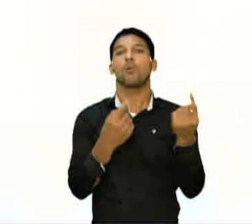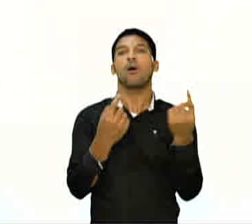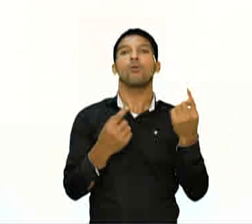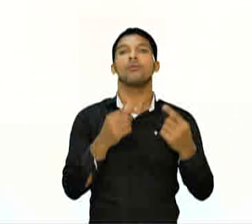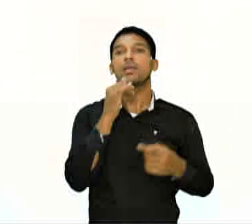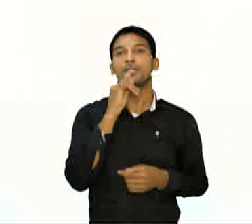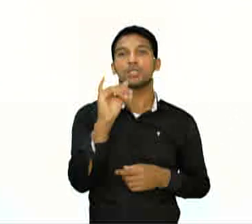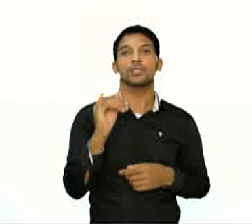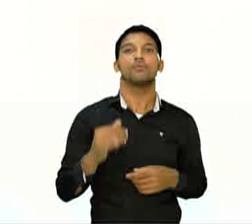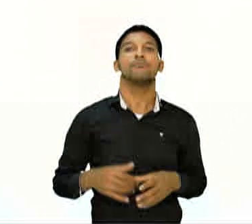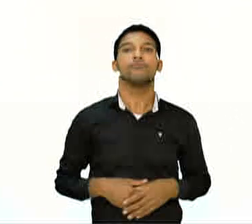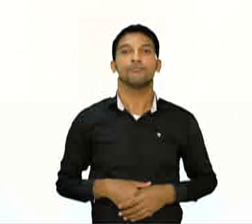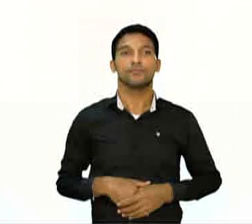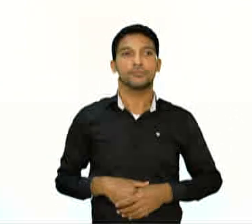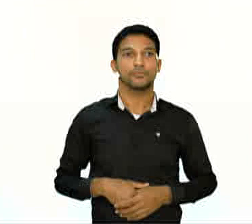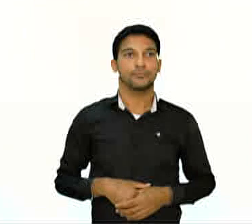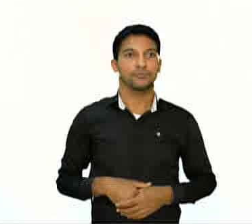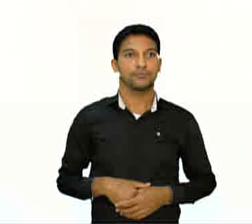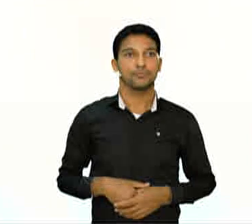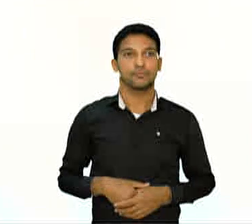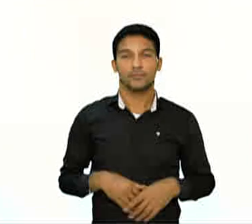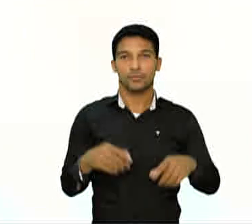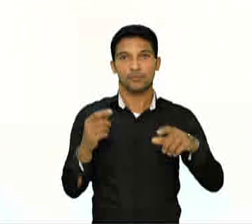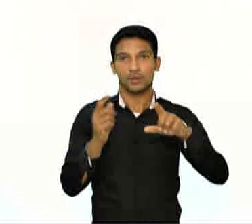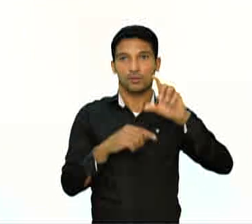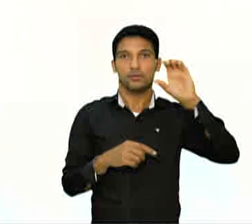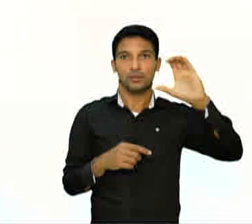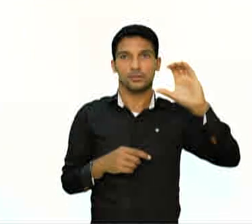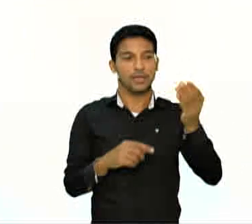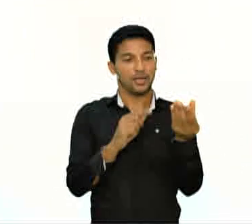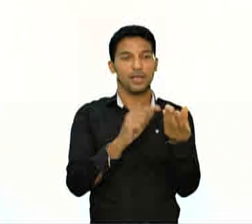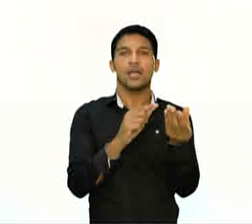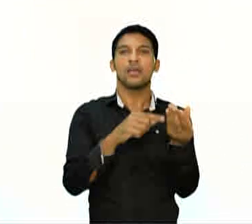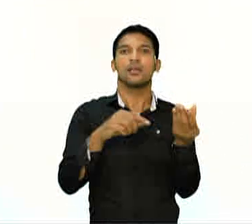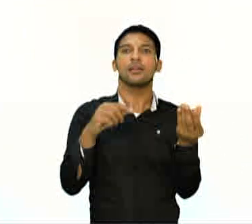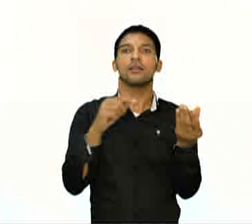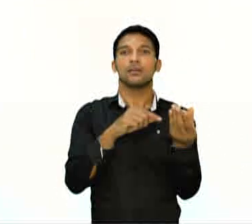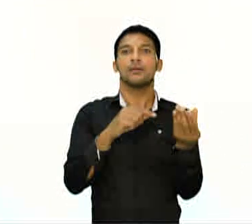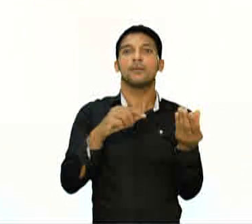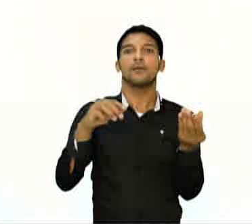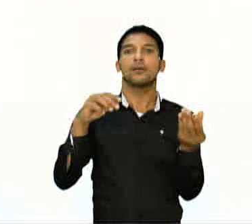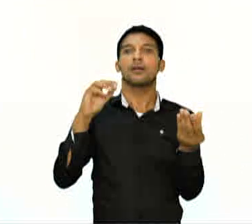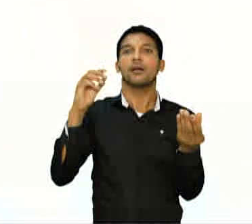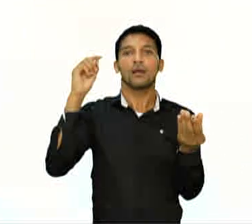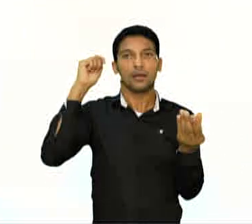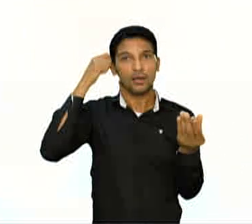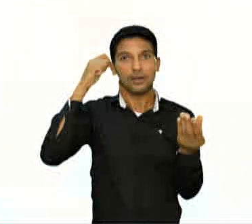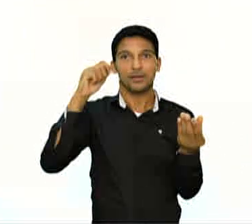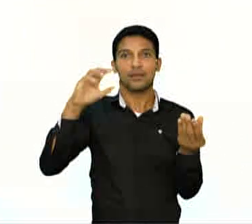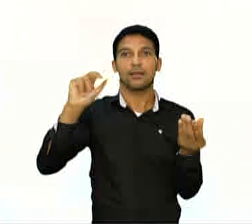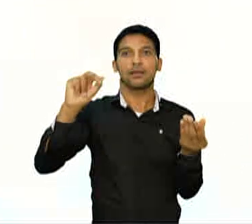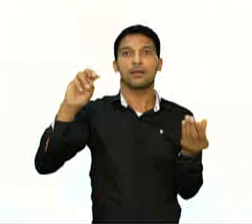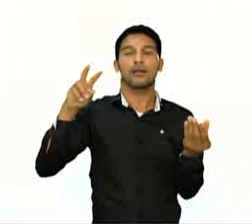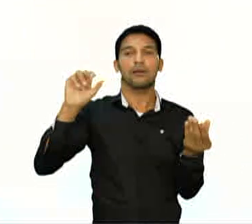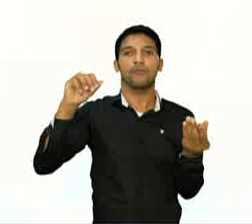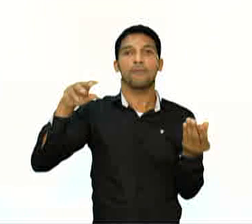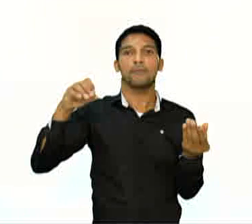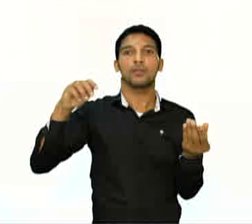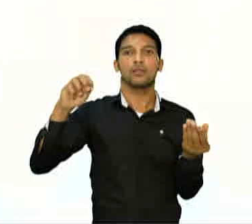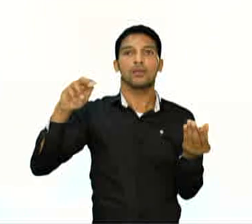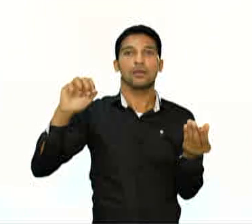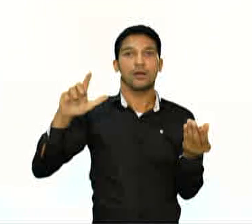metano. Letra C, carvão mineral extraído da terra pelo processo da mineração. Ou letra D, energia